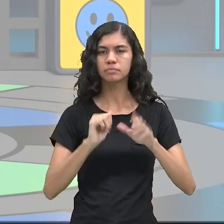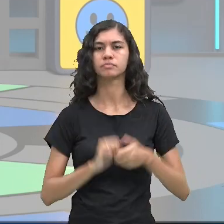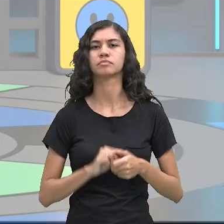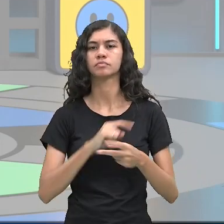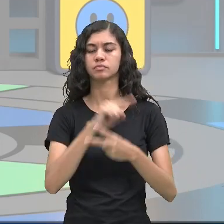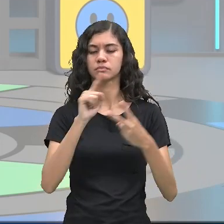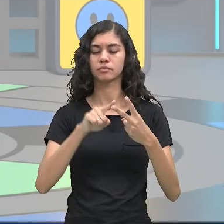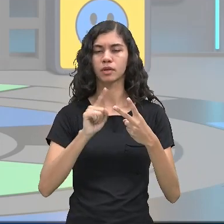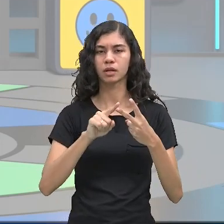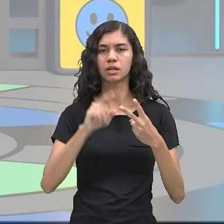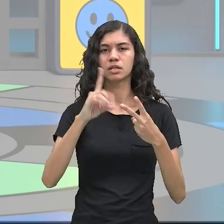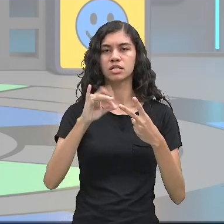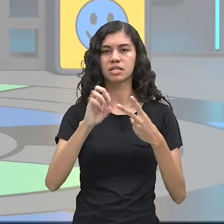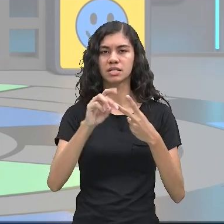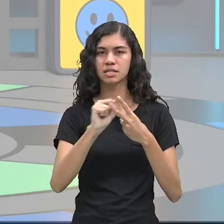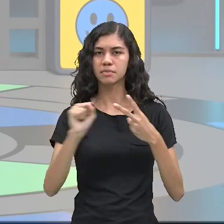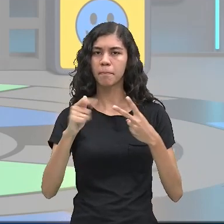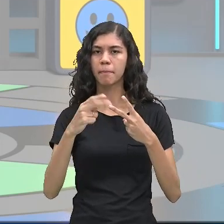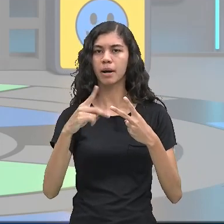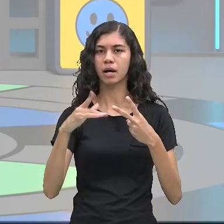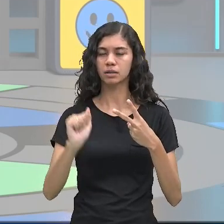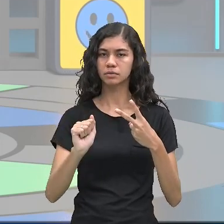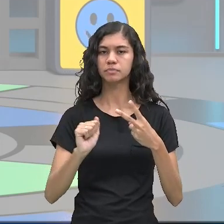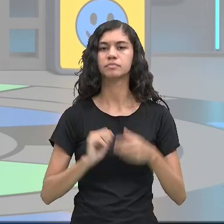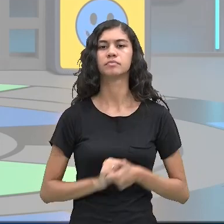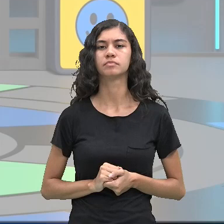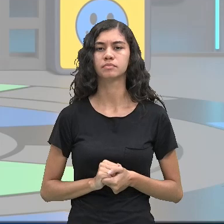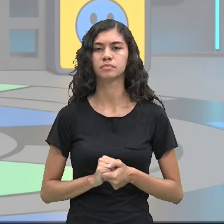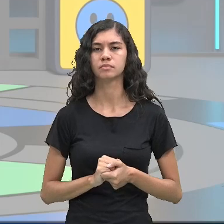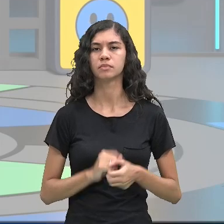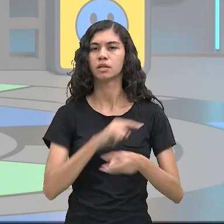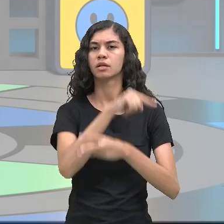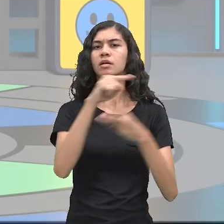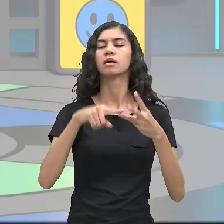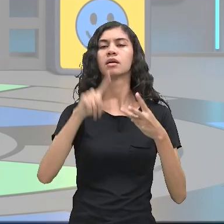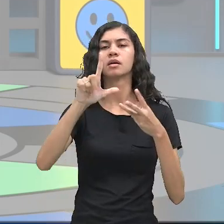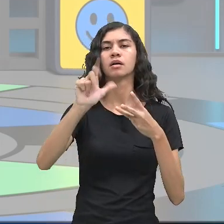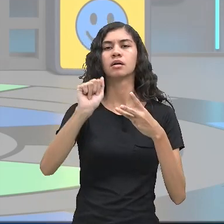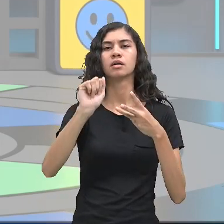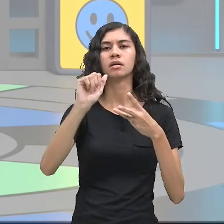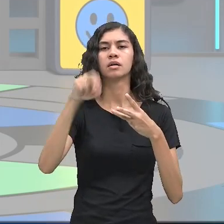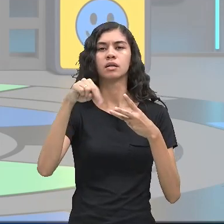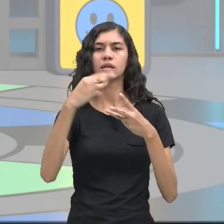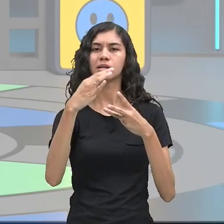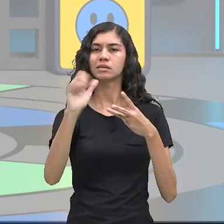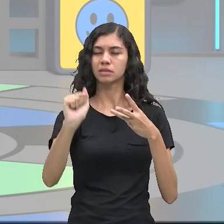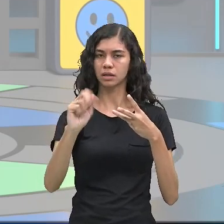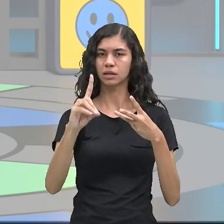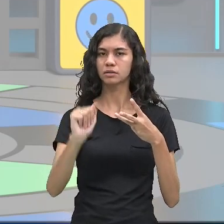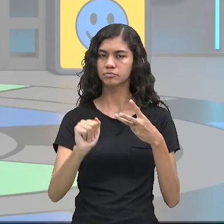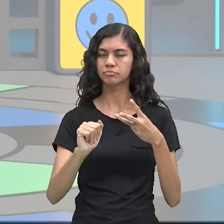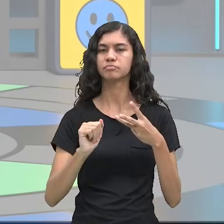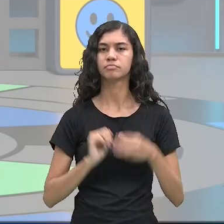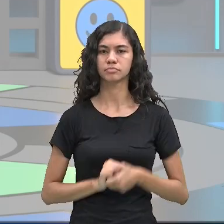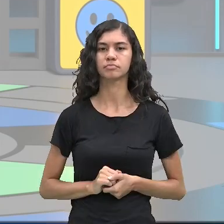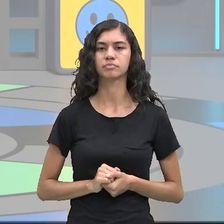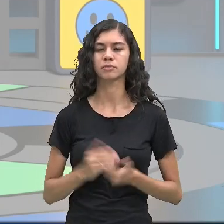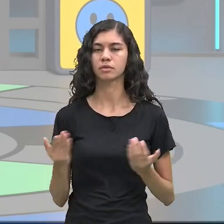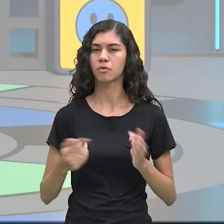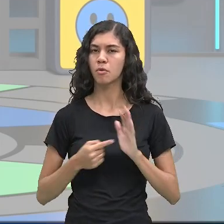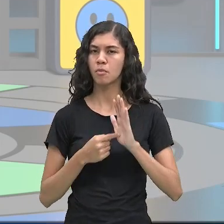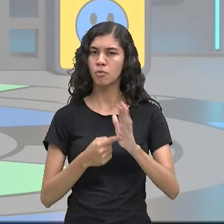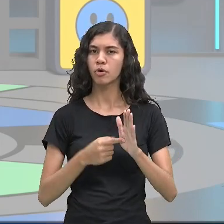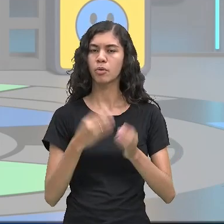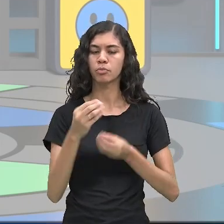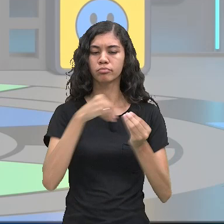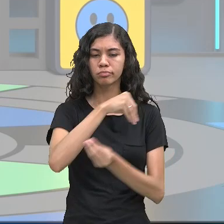e aí o resultado disso vai ser a potência lançada no circuito elétrico ali em que nós vamos acoplar esse